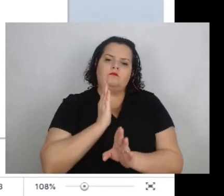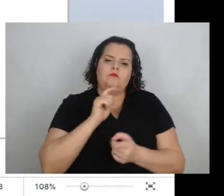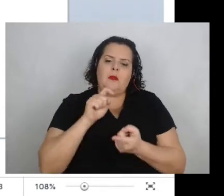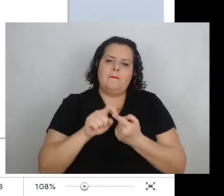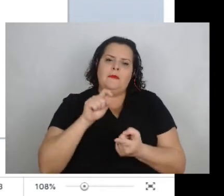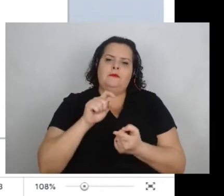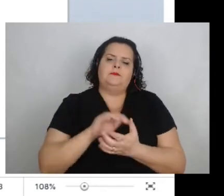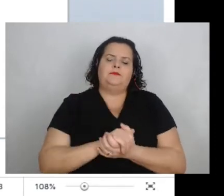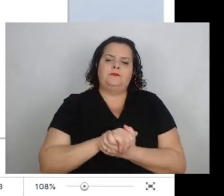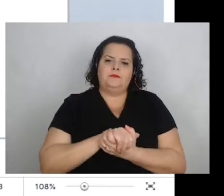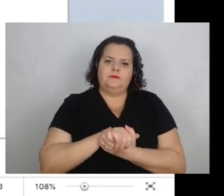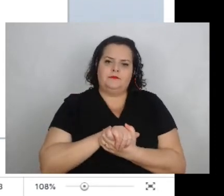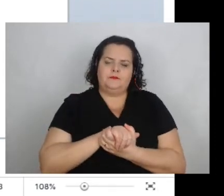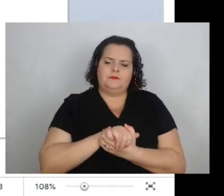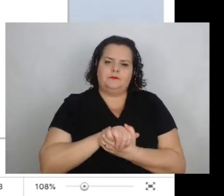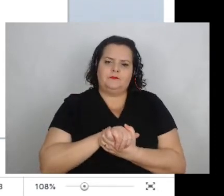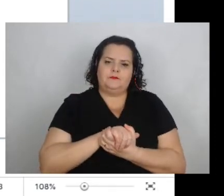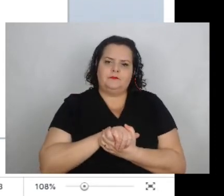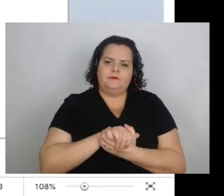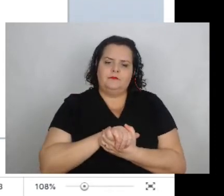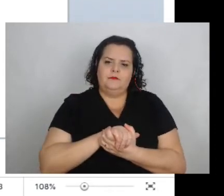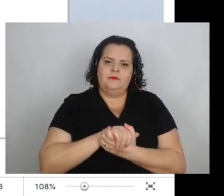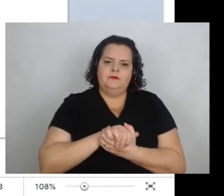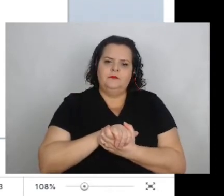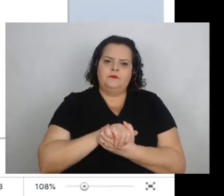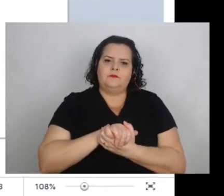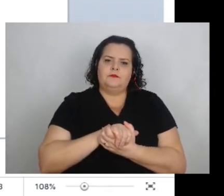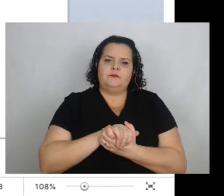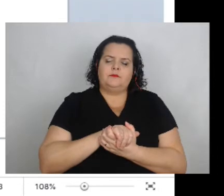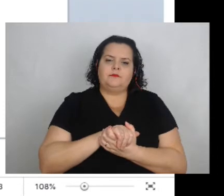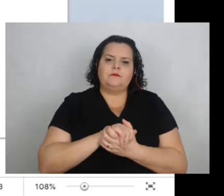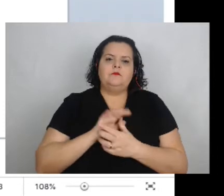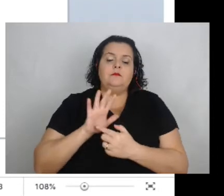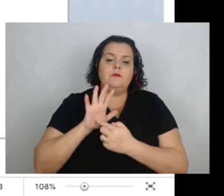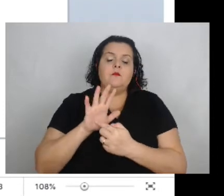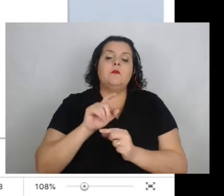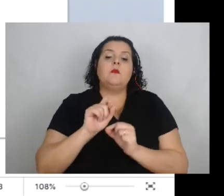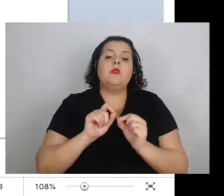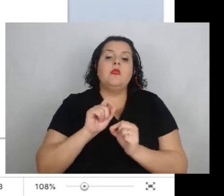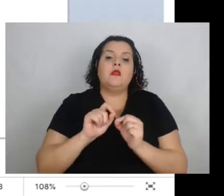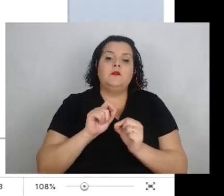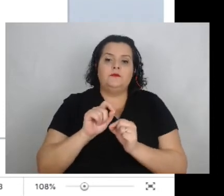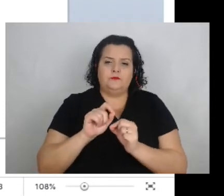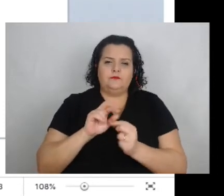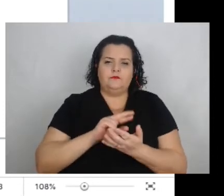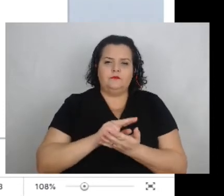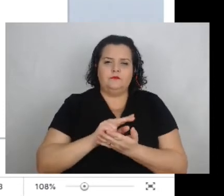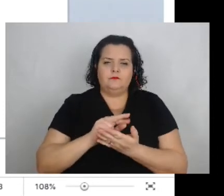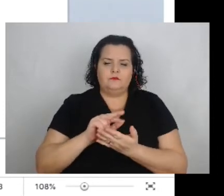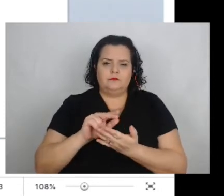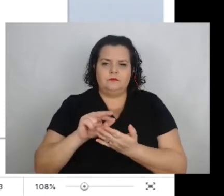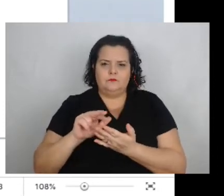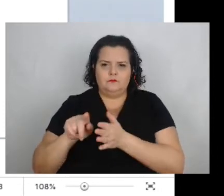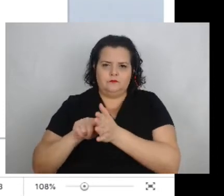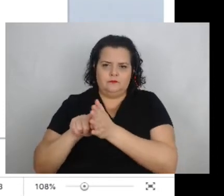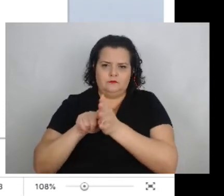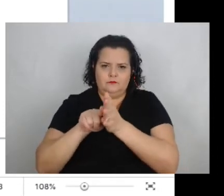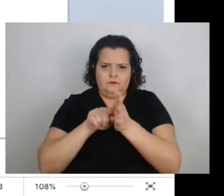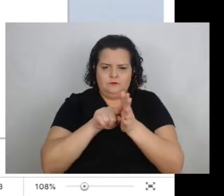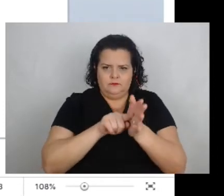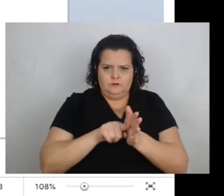fim, um penúltimo slide mostrando aos senhores que vários estudos têm mostrado que há um declínio dos